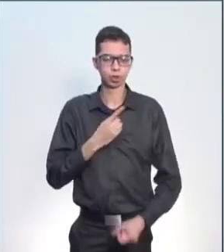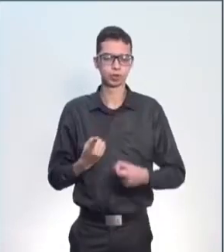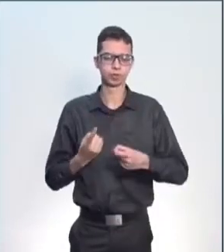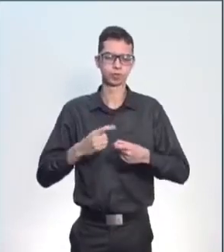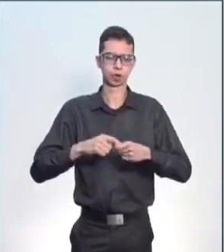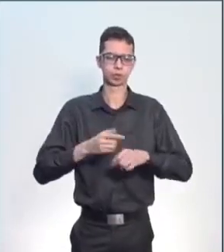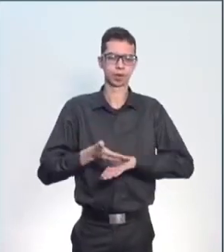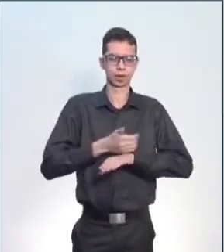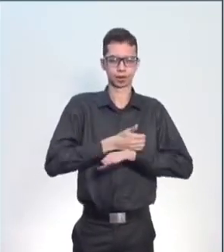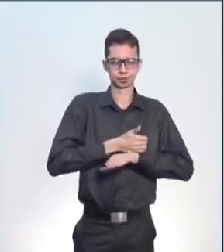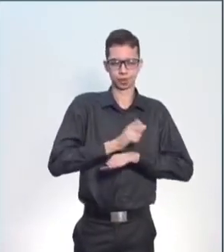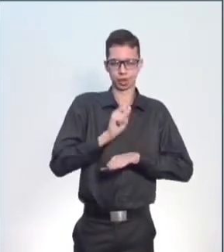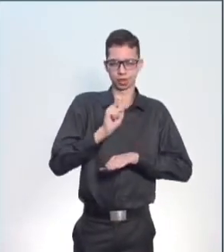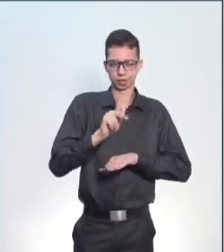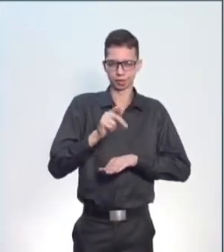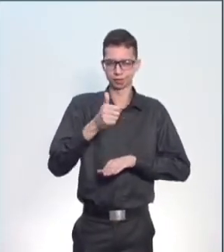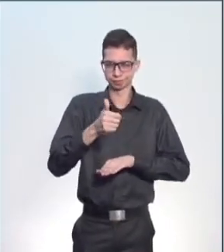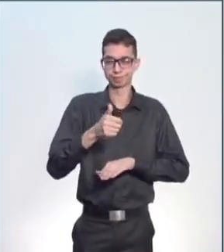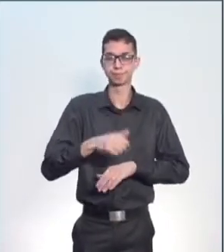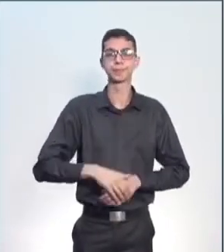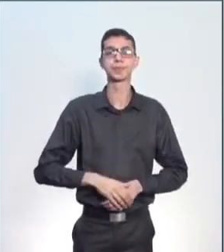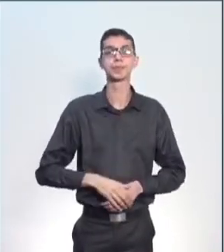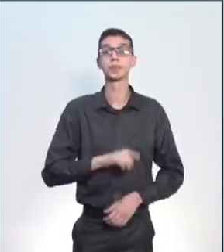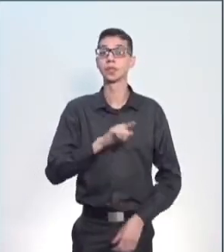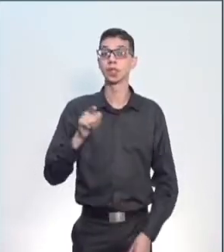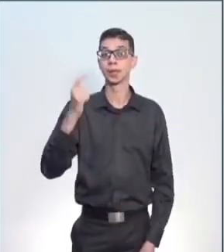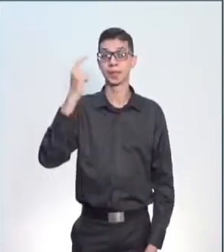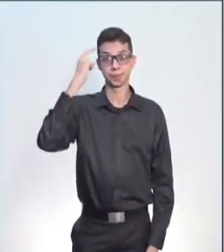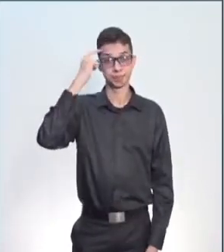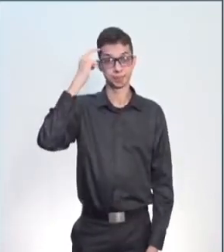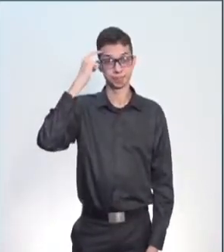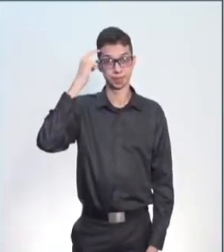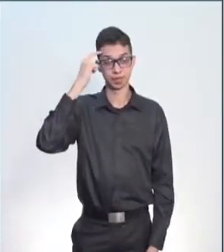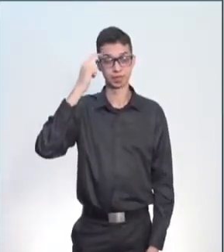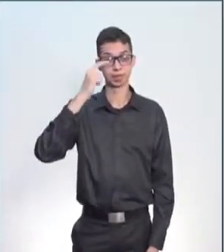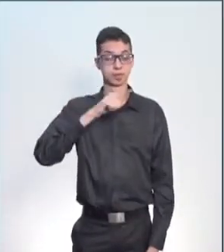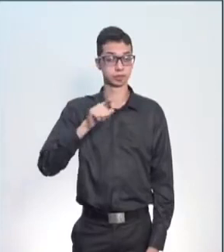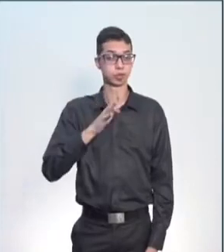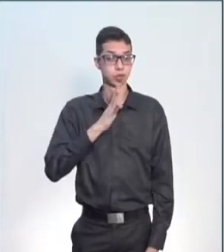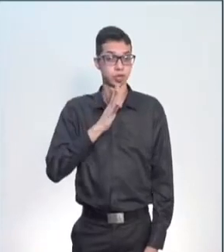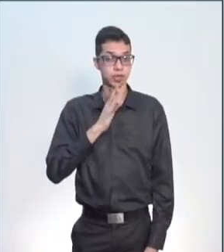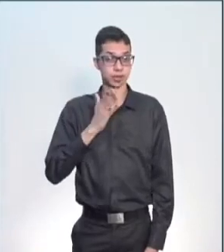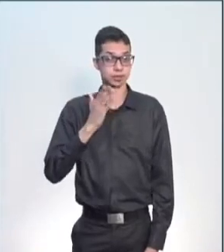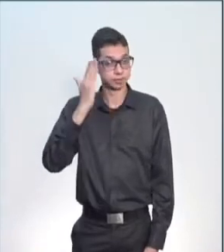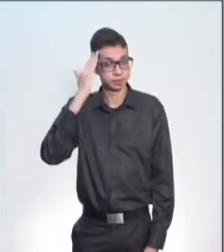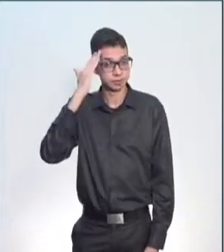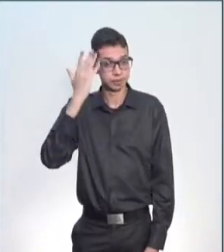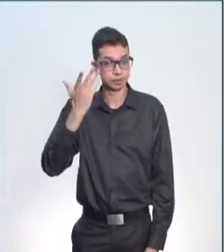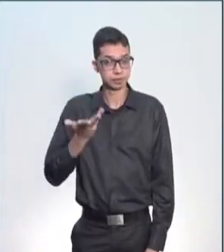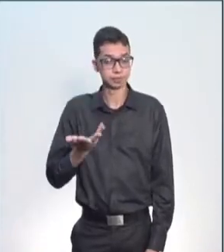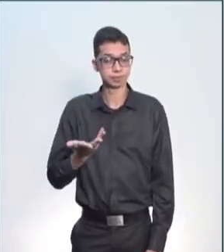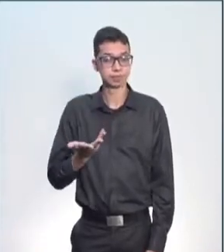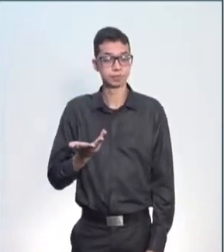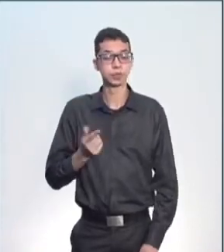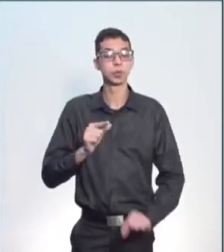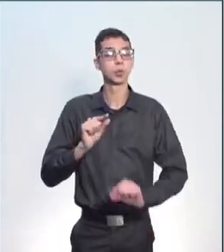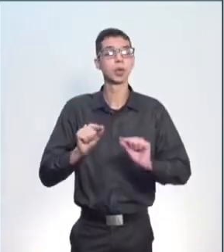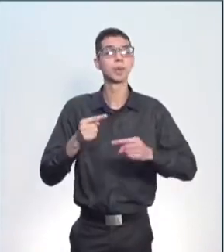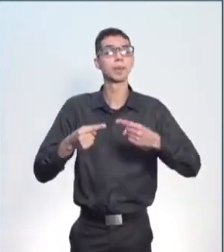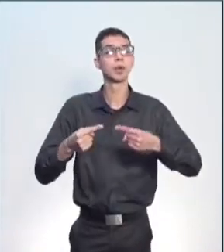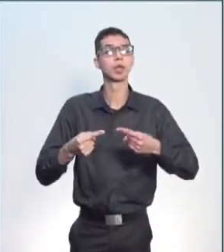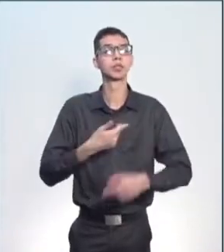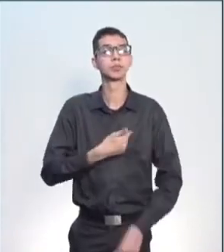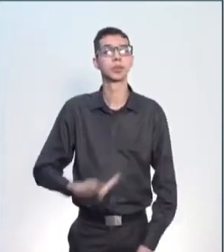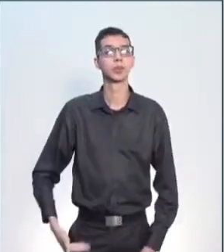pouco antes, tá certo? Perfeito. Então pensem se vocês conhecem, né? E se vocês conhecem, que política pública é